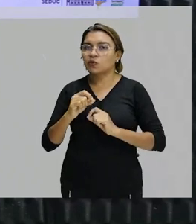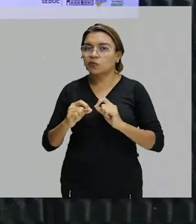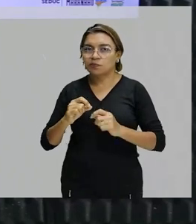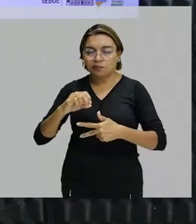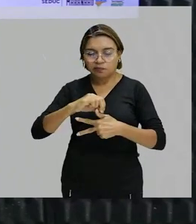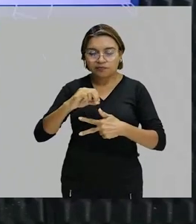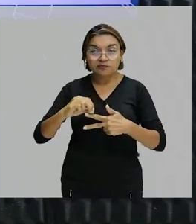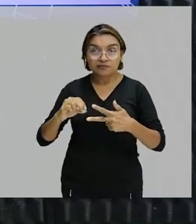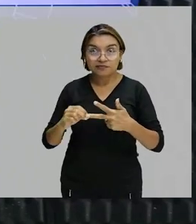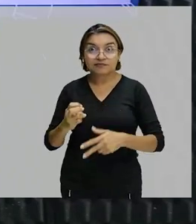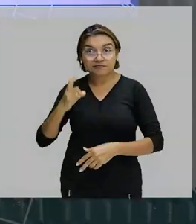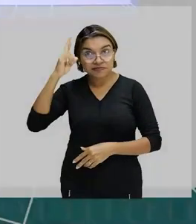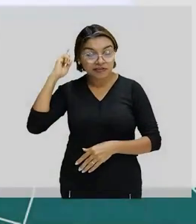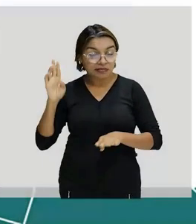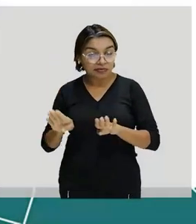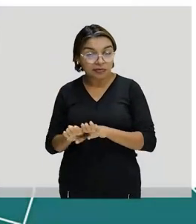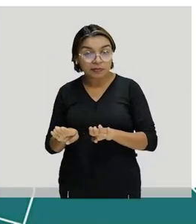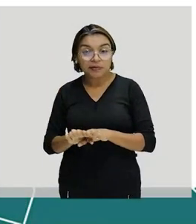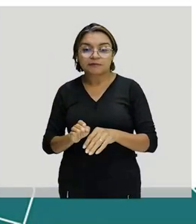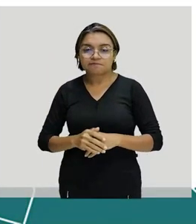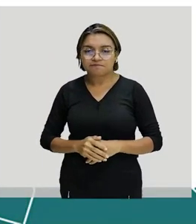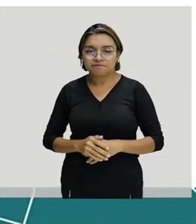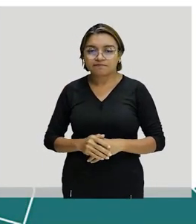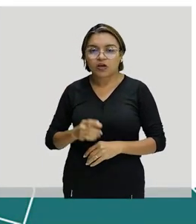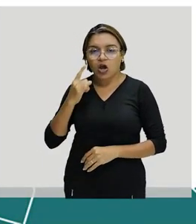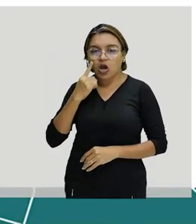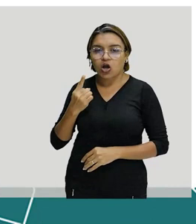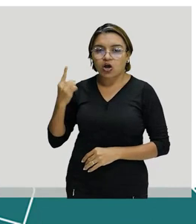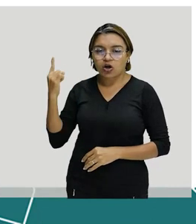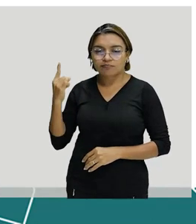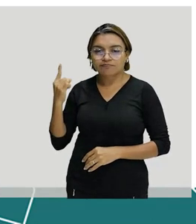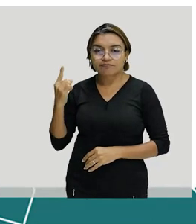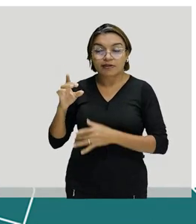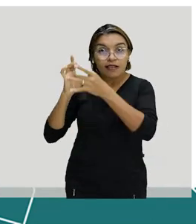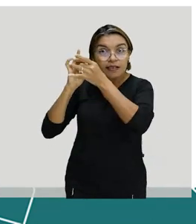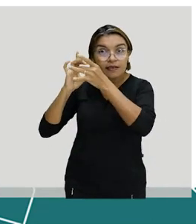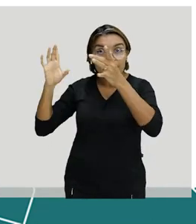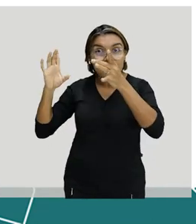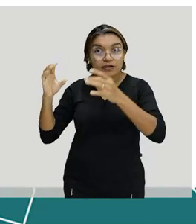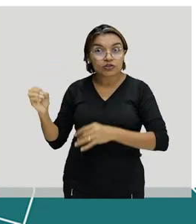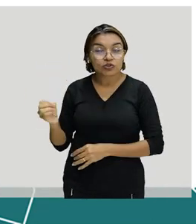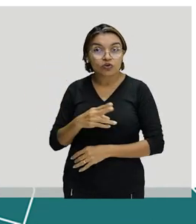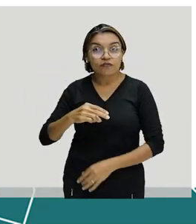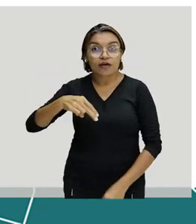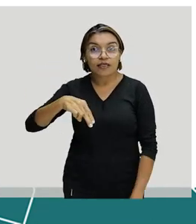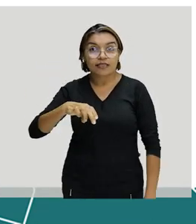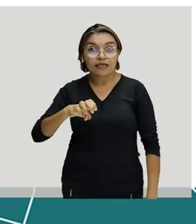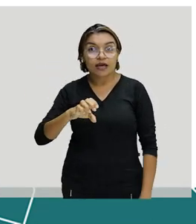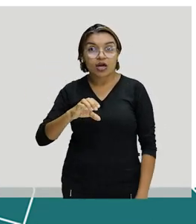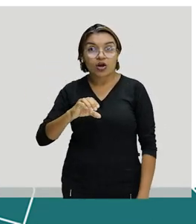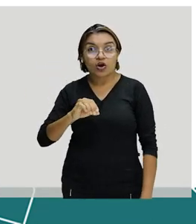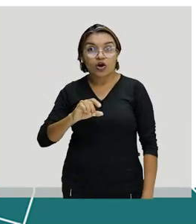vestibular a gente vai tratar sobre neoliberalismo e o título da aula de hoje é o que é